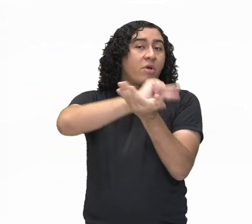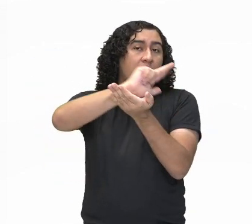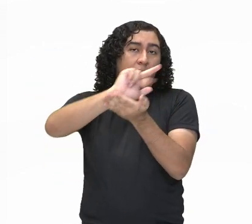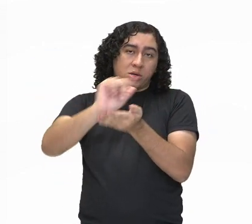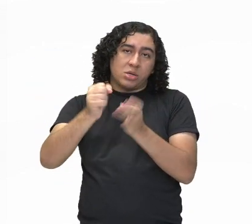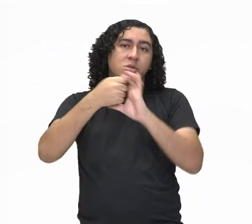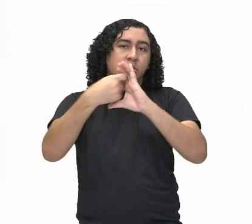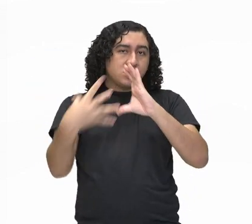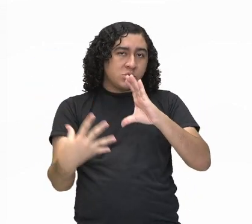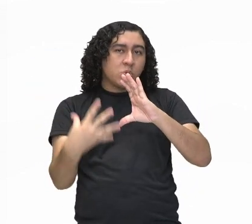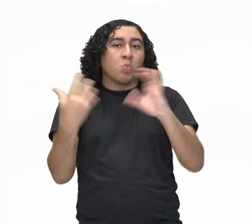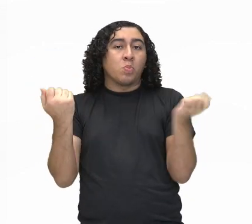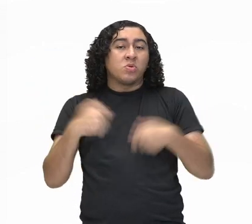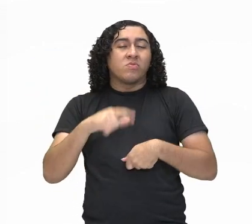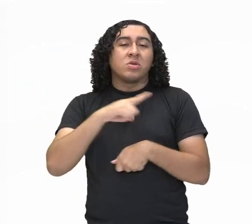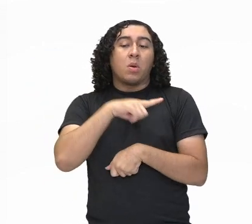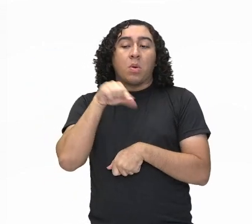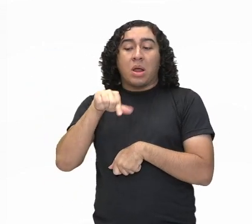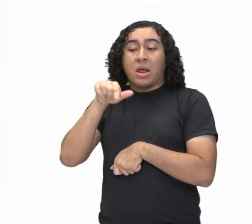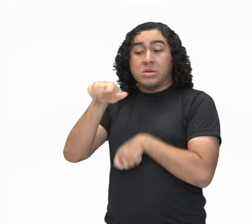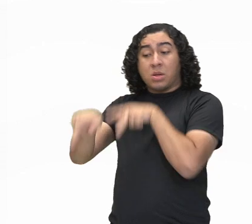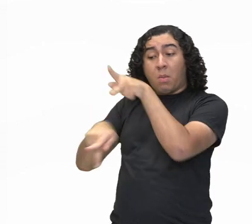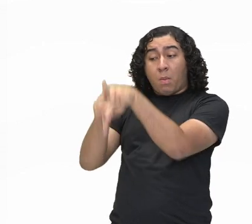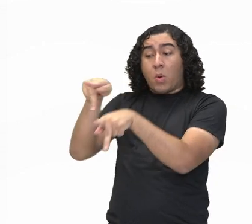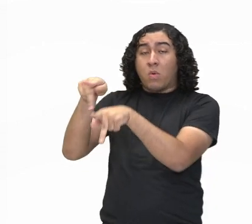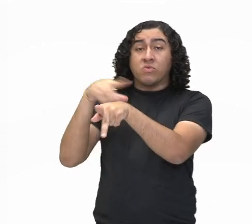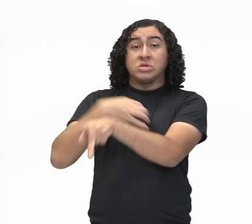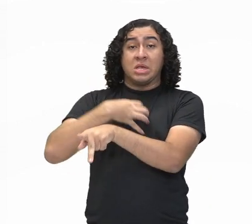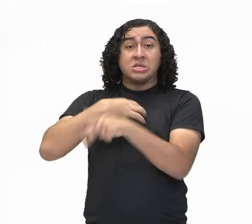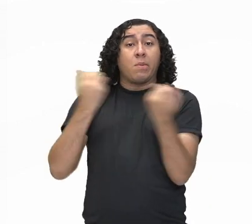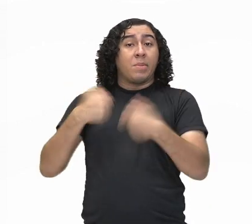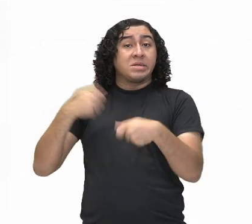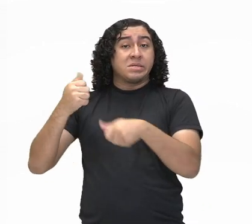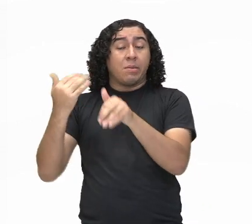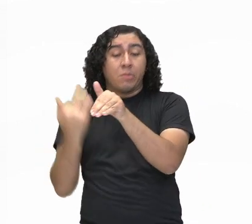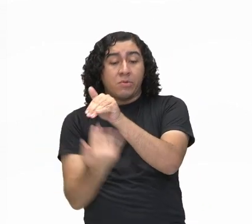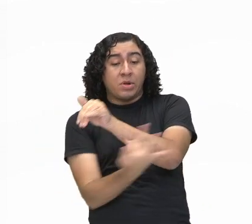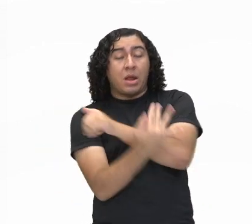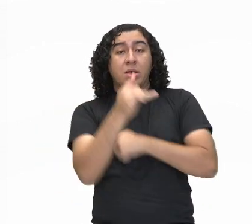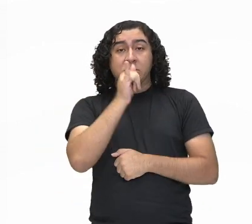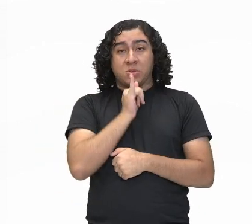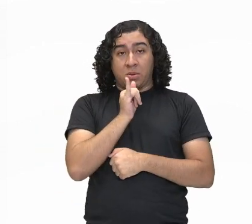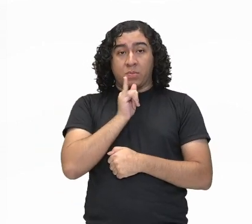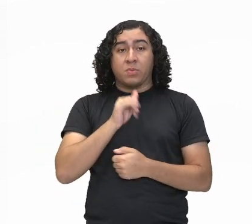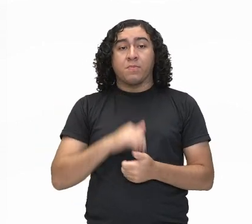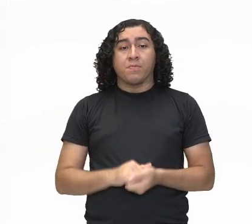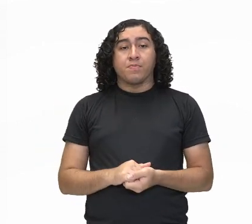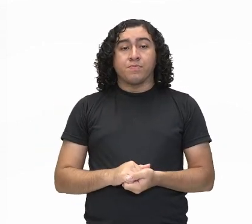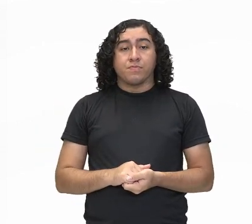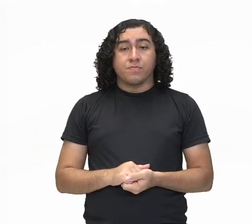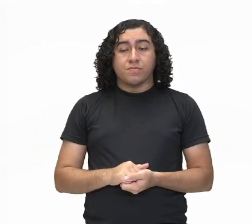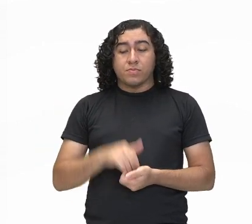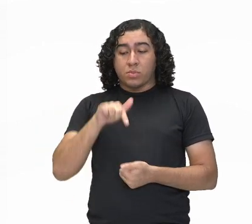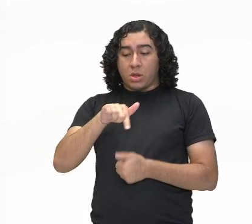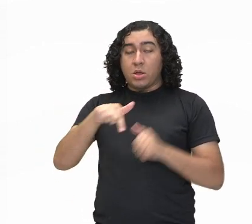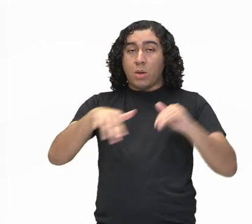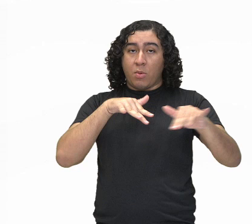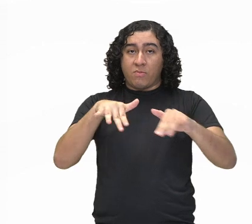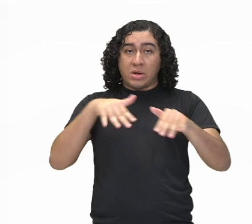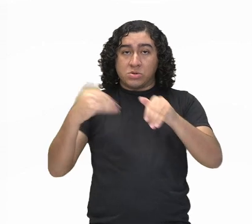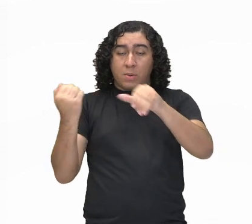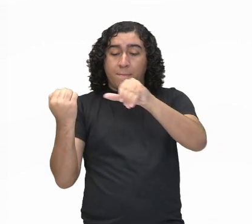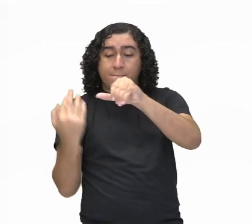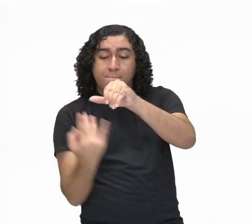que podem levar essa população a migrar. A gente, por exemplo, tem ali, nesses movimentos de migração,